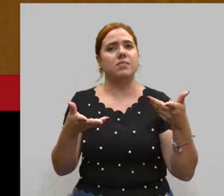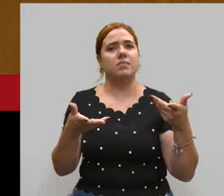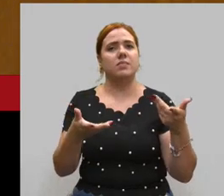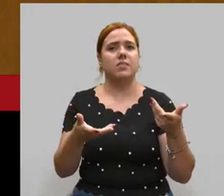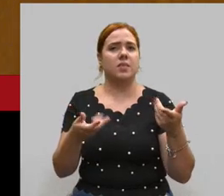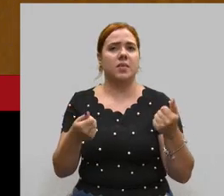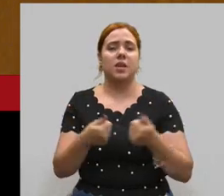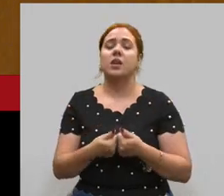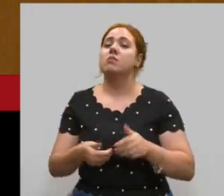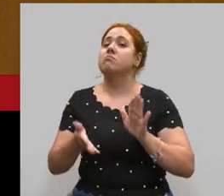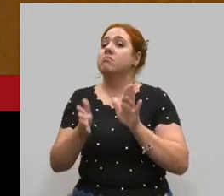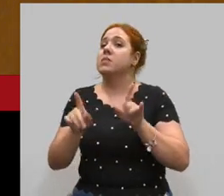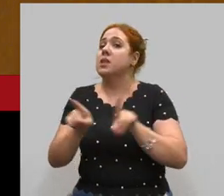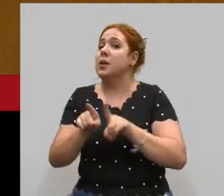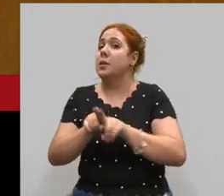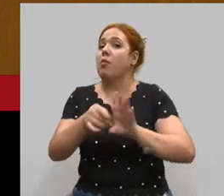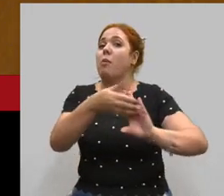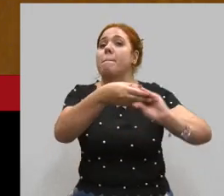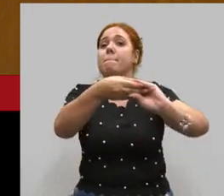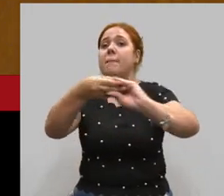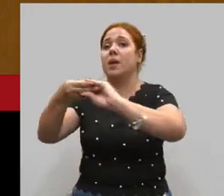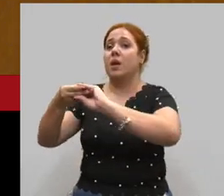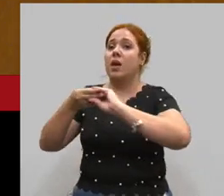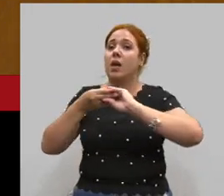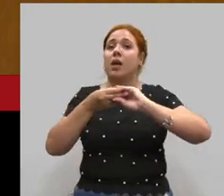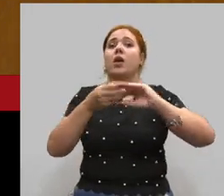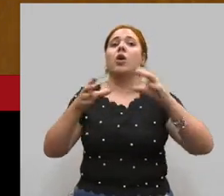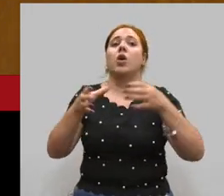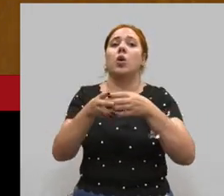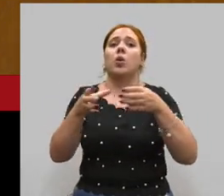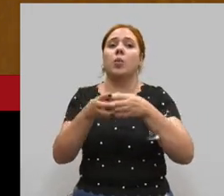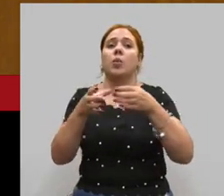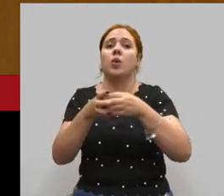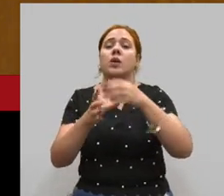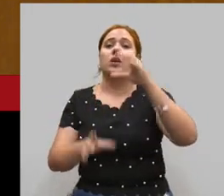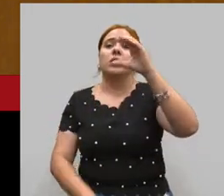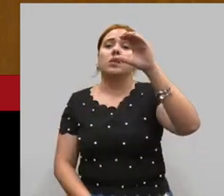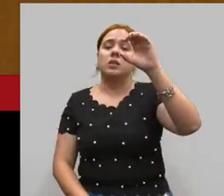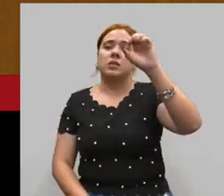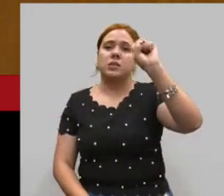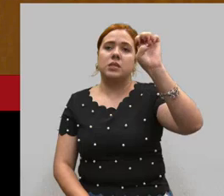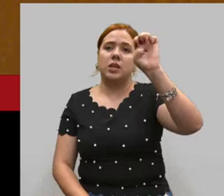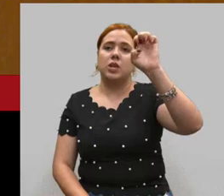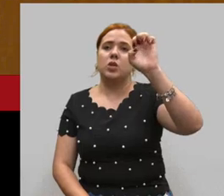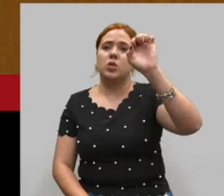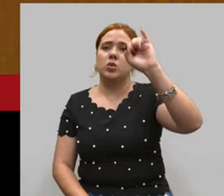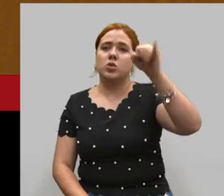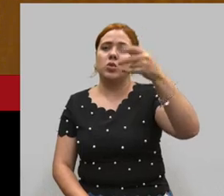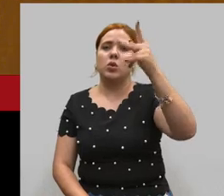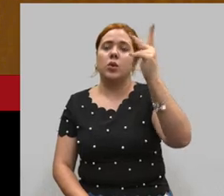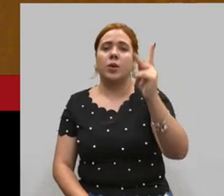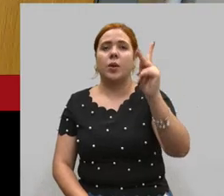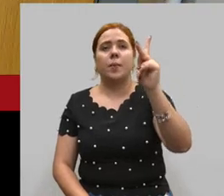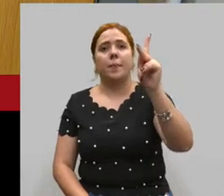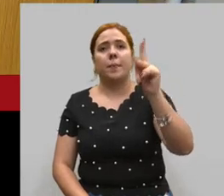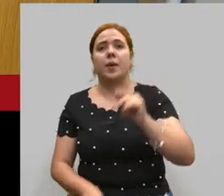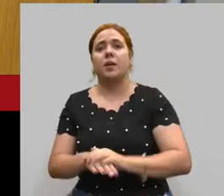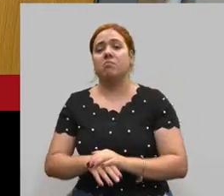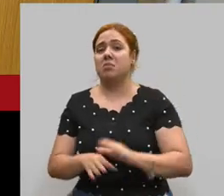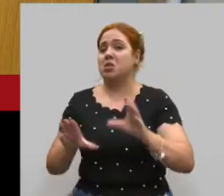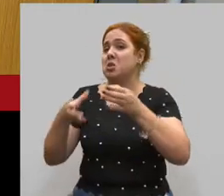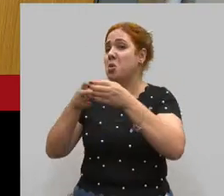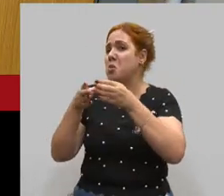cumprimentar aqui também toda a nossa equipe da seju que tá aqui presente cumprimentar e parabenizar essa equipe que tanto Tem trabalhado pelo